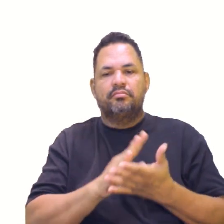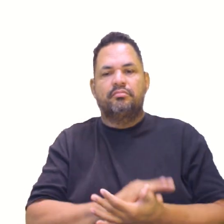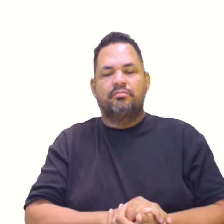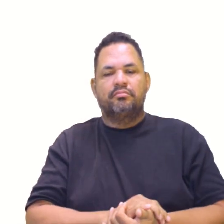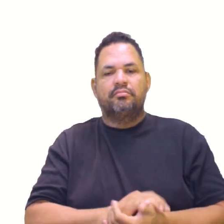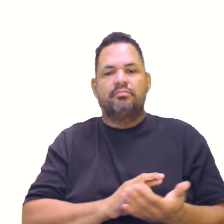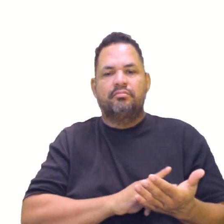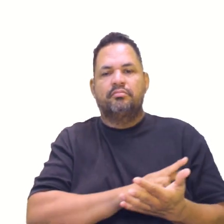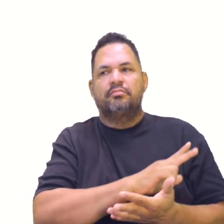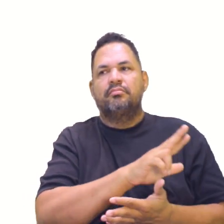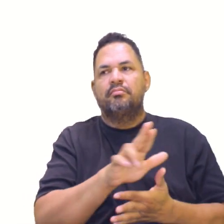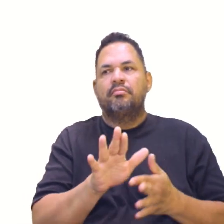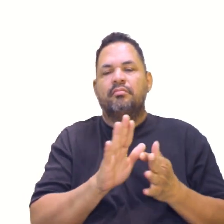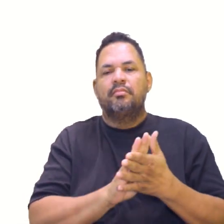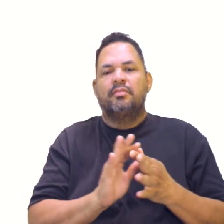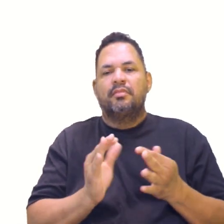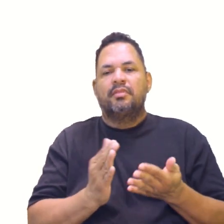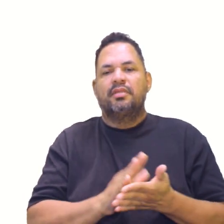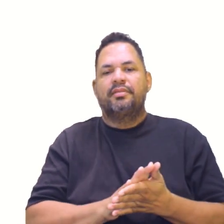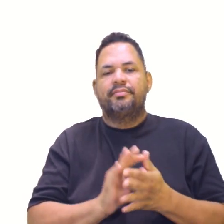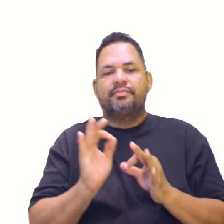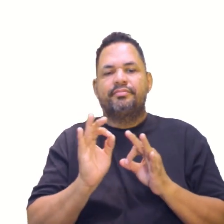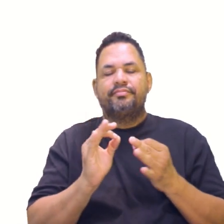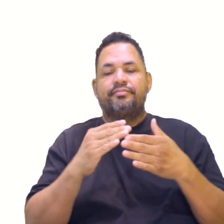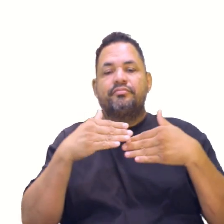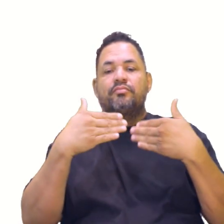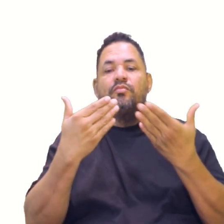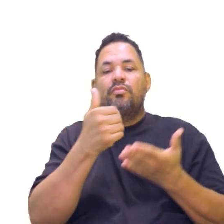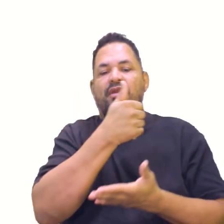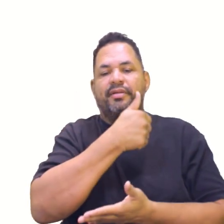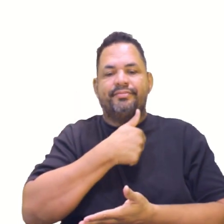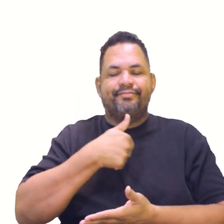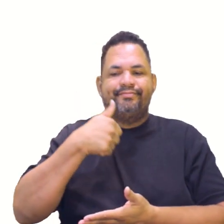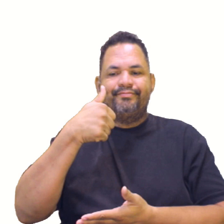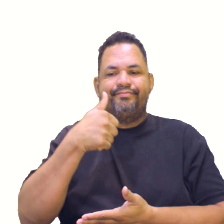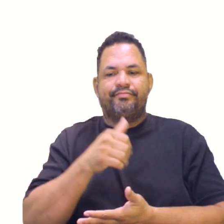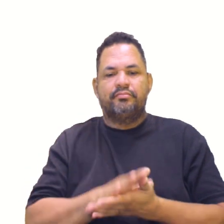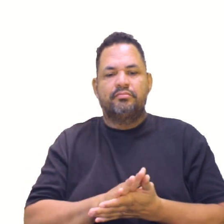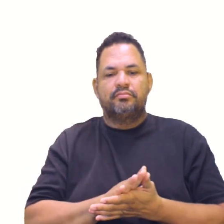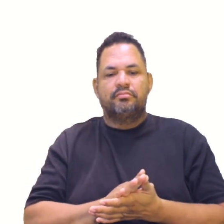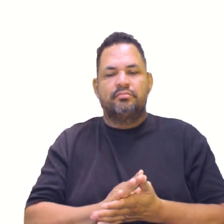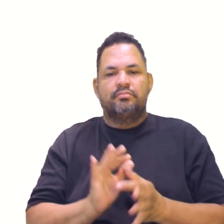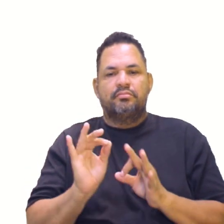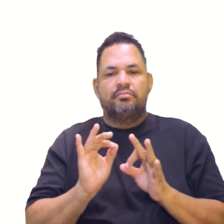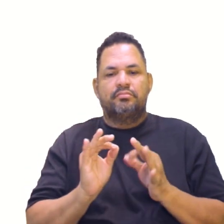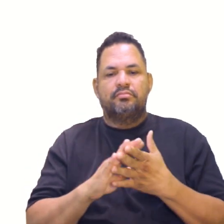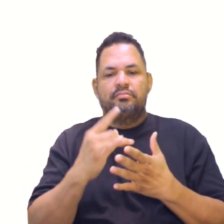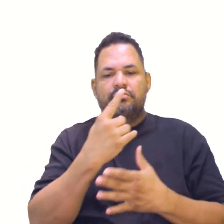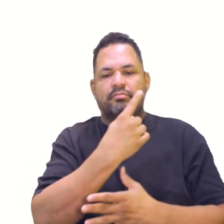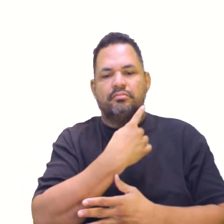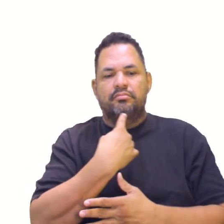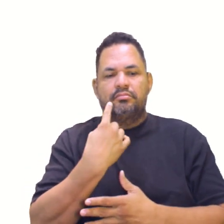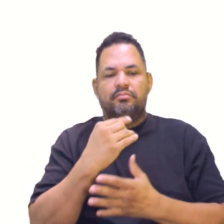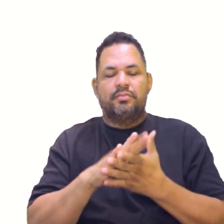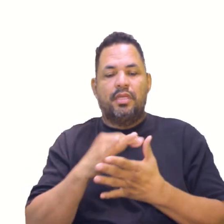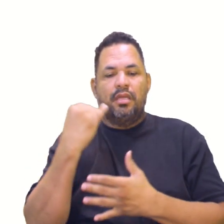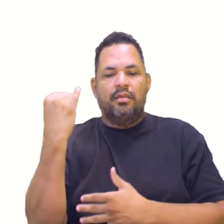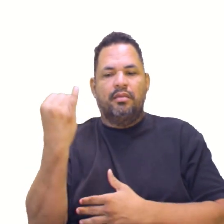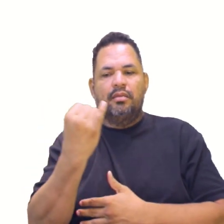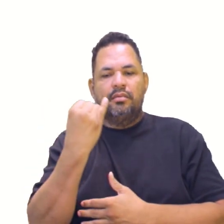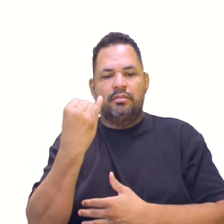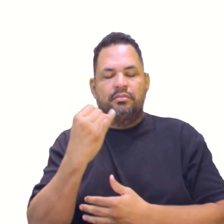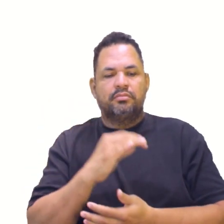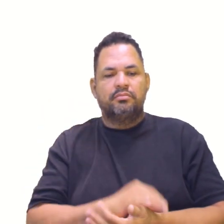lá, várias distâncias, né? Várias maneiras. Mas qual é a melhor? Qual o melhor caminho? Ou seja, para nós, o que nos interessa?